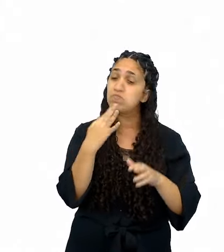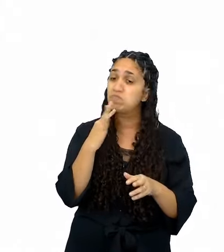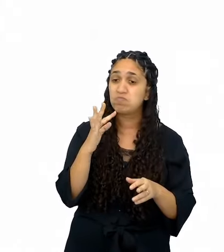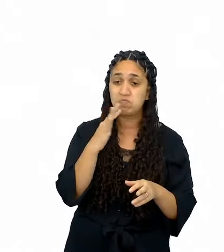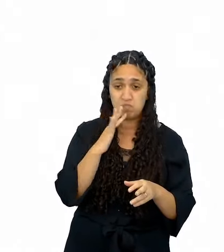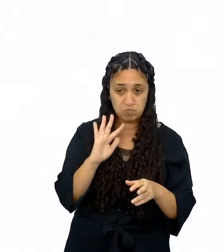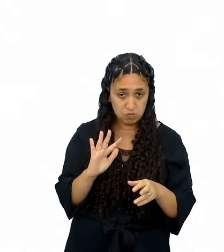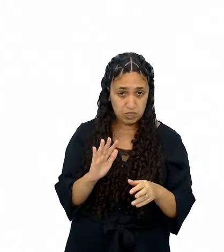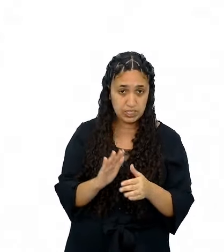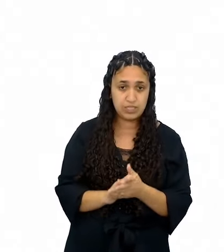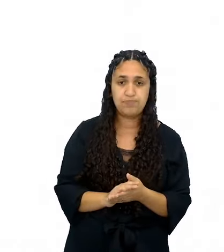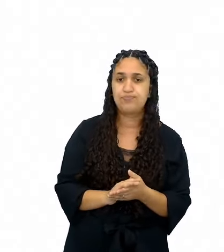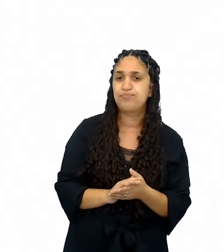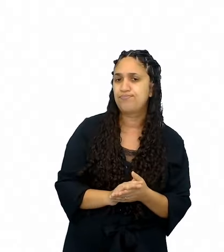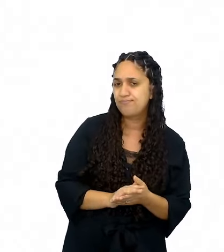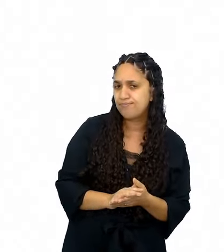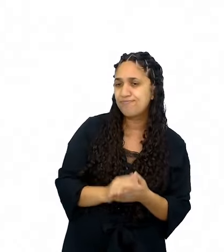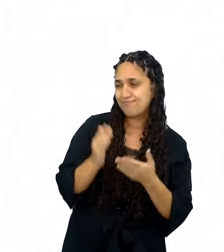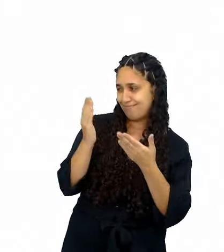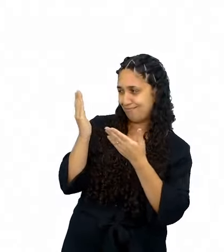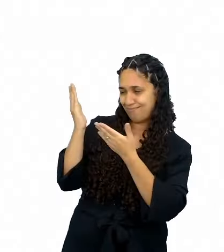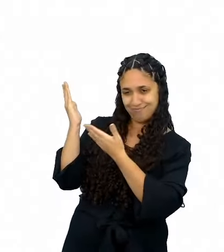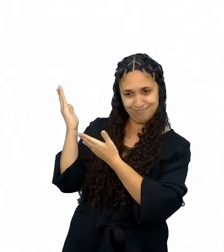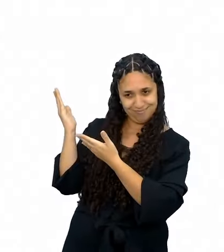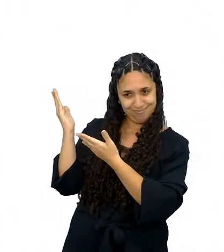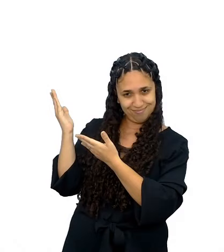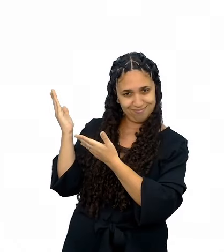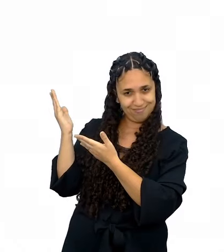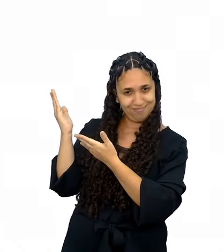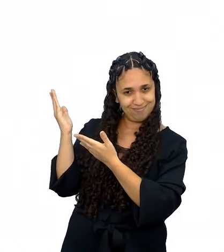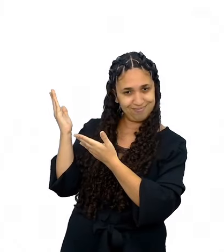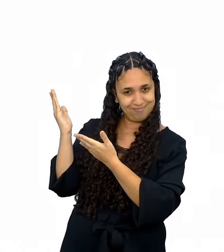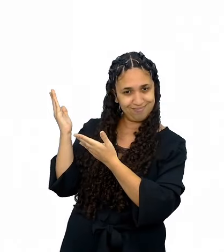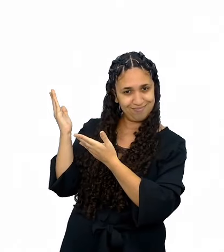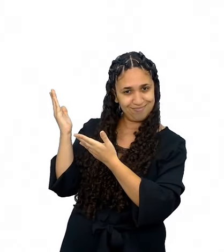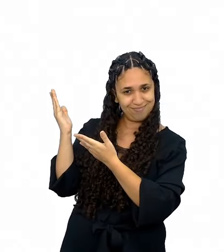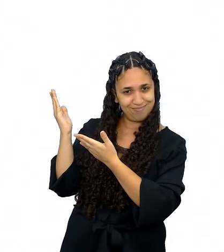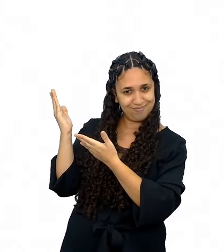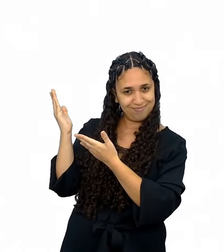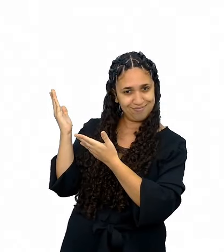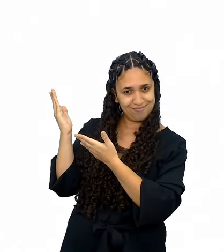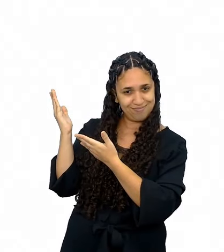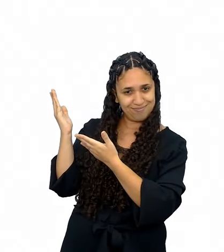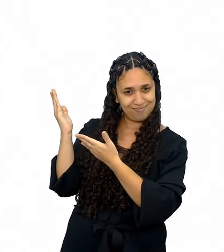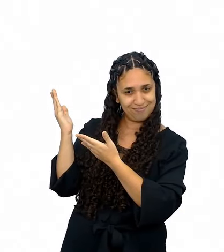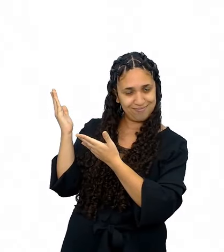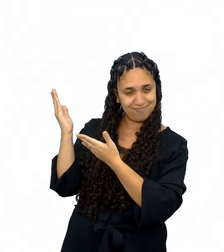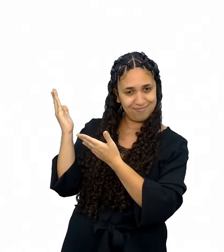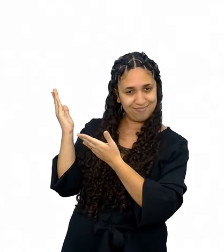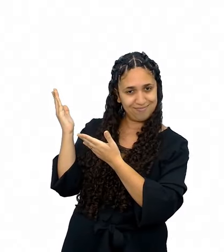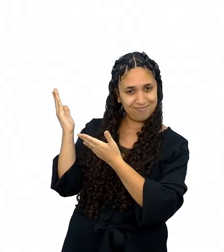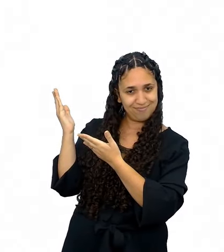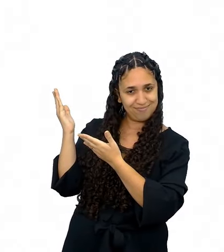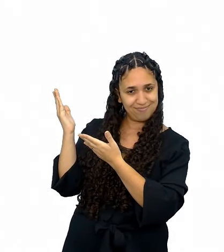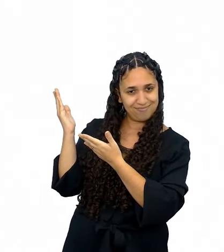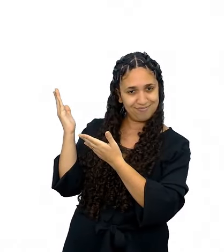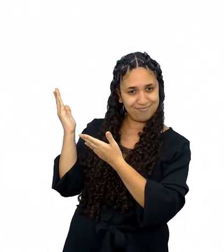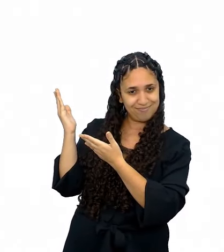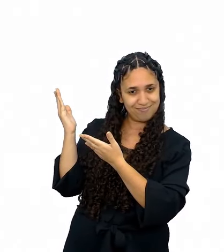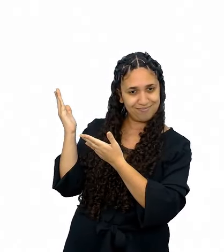nós temos aí do 3º ao 5º ano de língua portuguesa, a habilidade 1, que é ler e